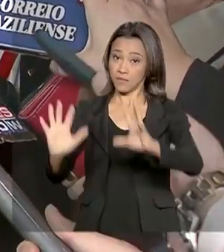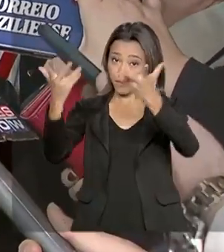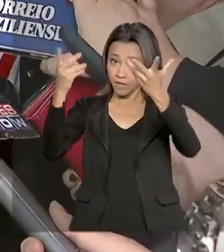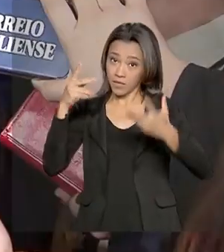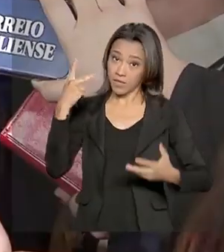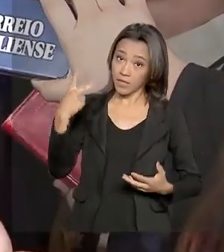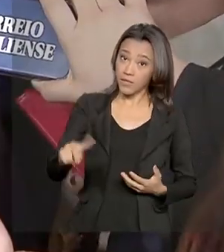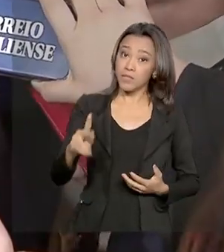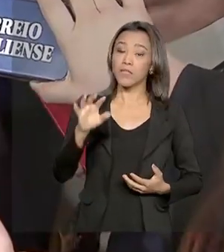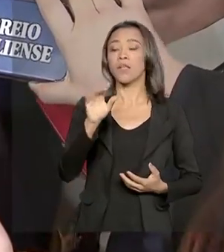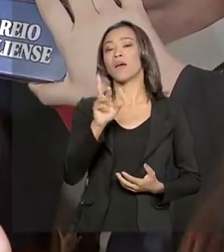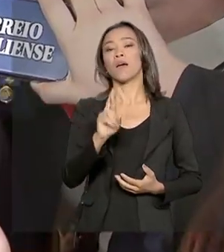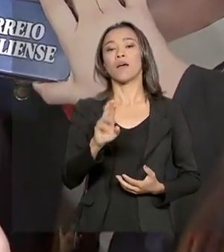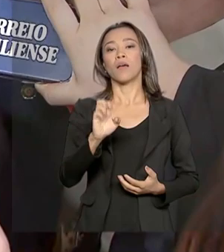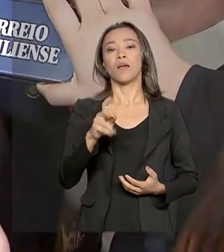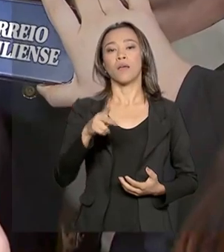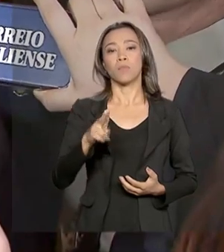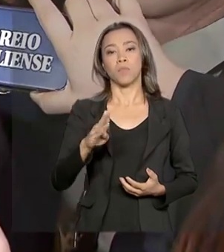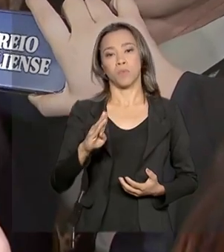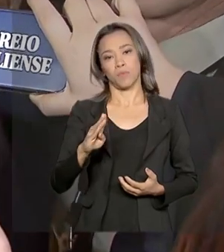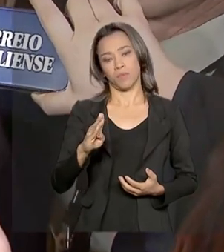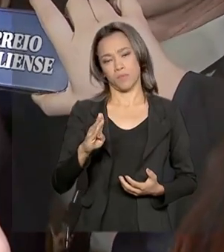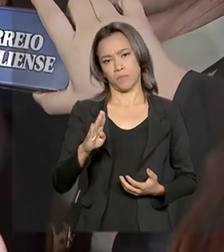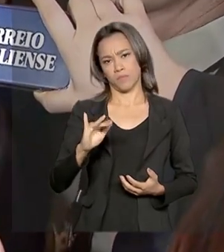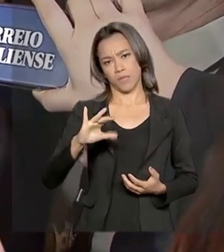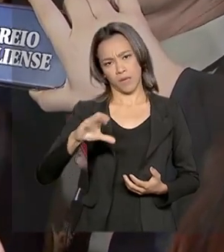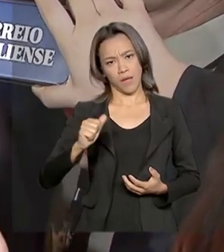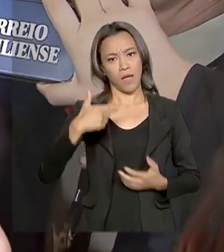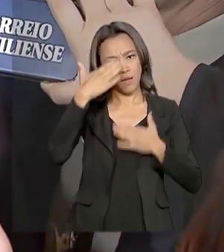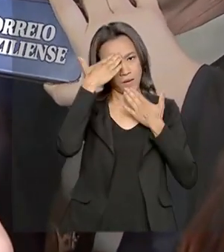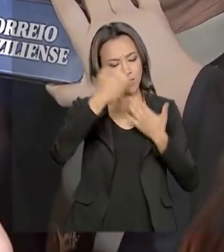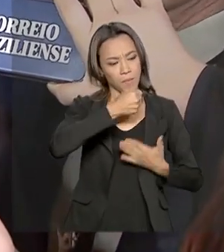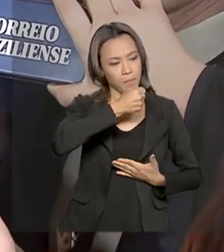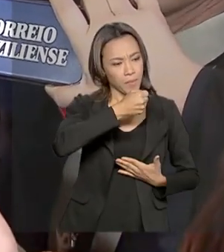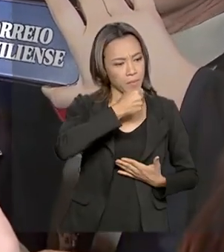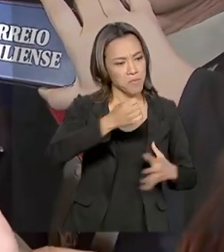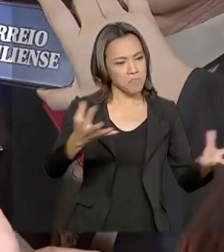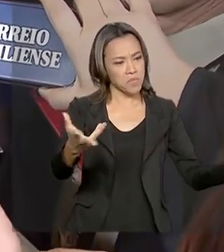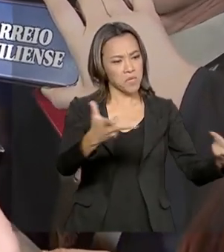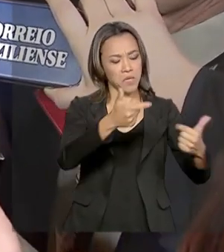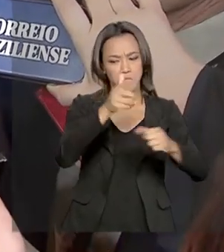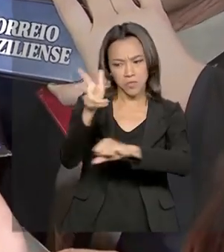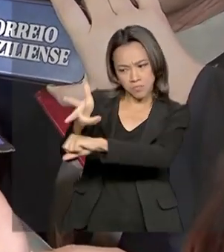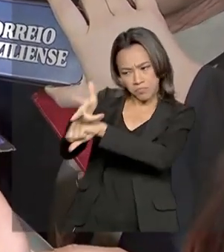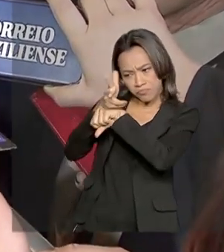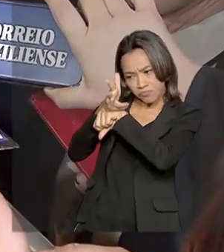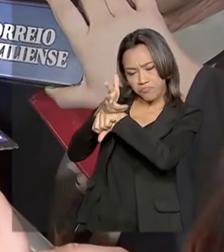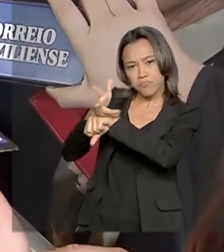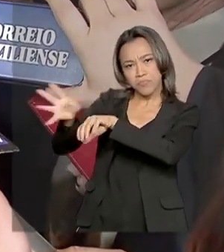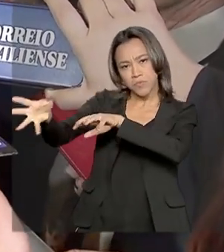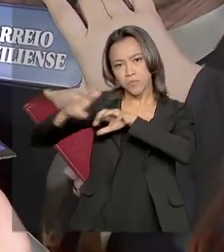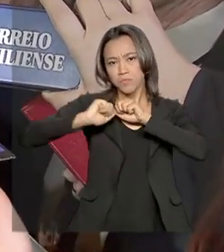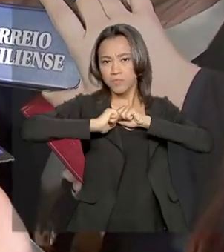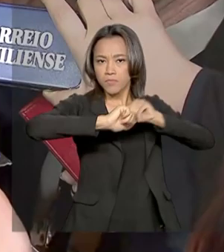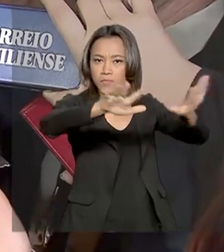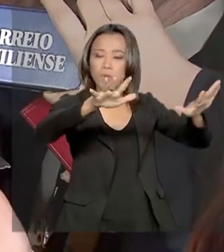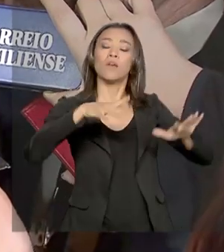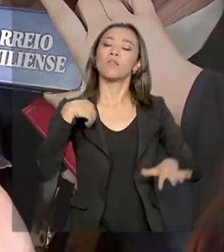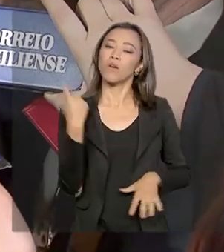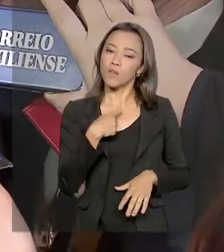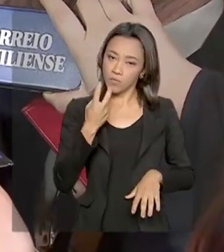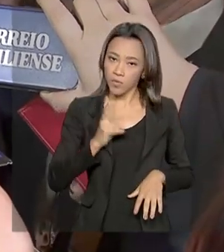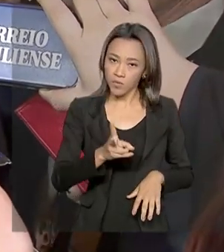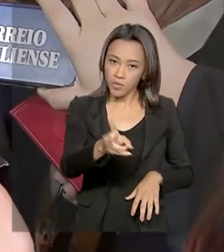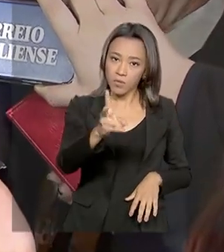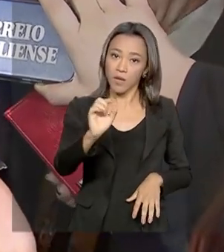da República. Agradeço à imprensa fazendo uma brilhante cobertura de todos esses eventos e nós continuaremos com nossas viagens, a próxima deve